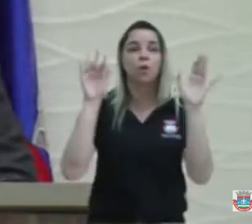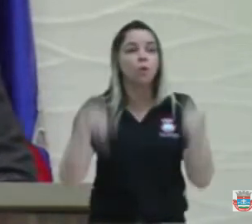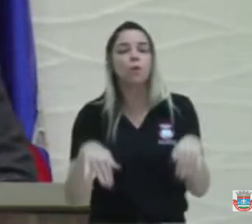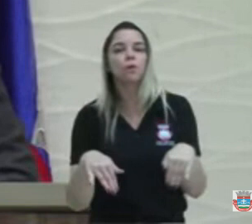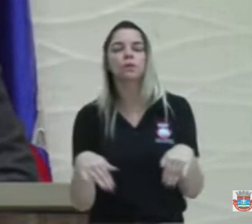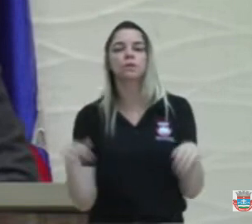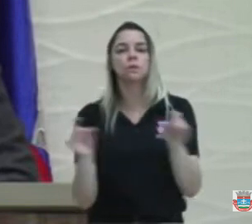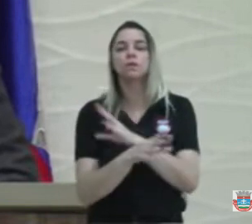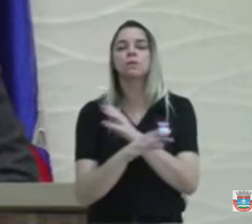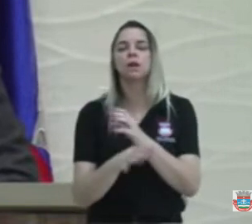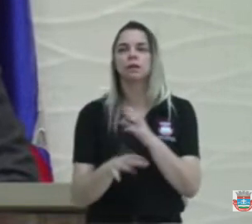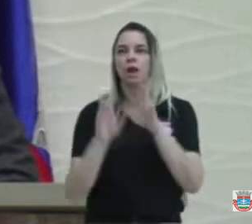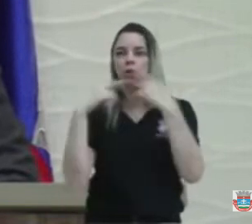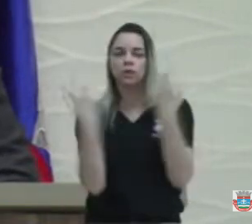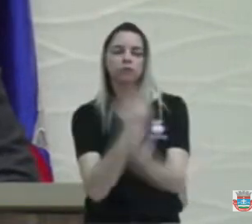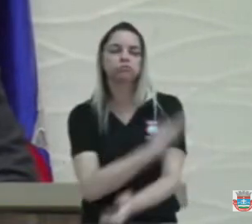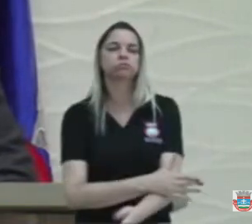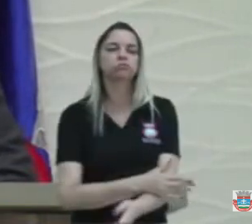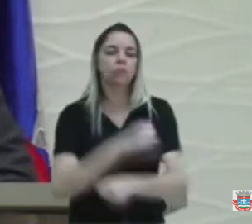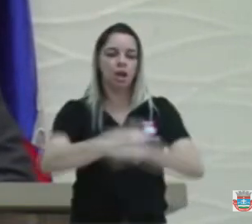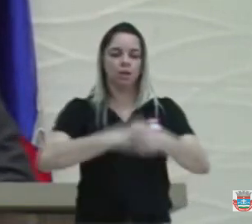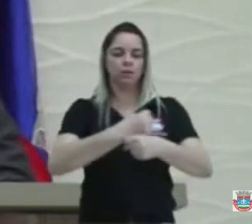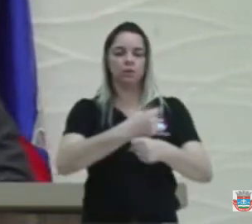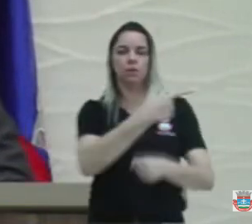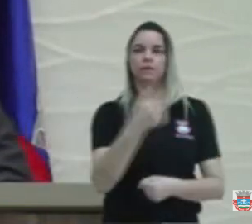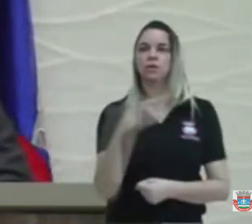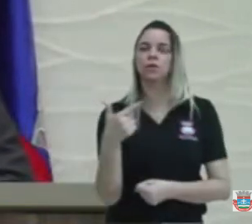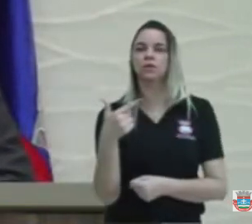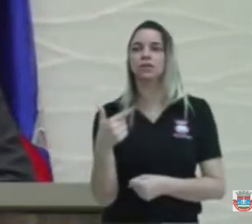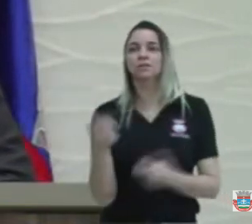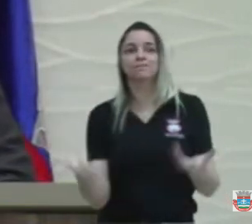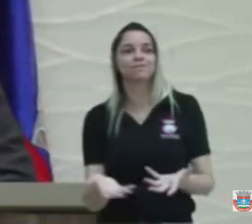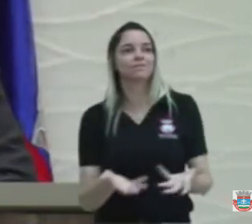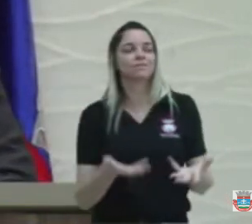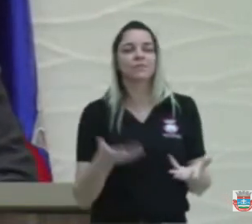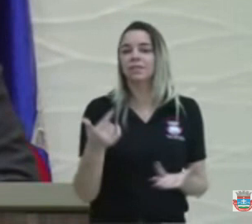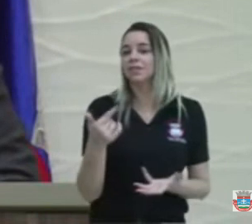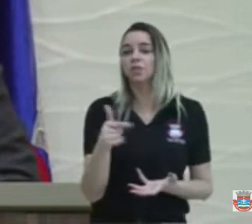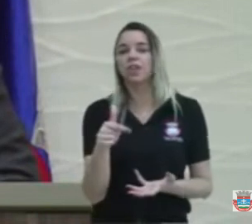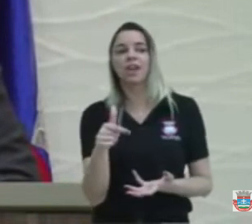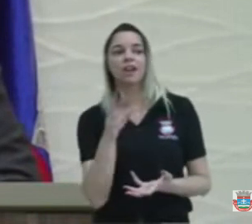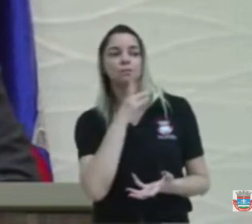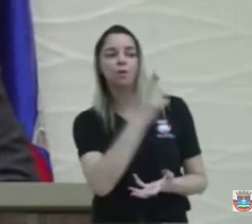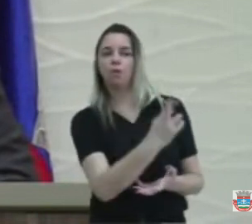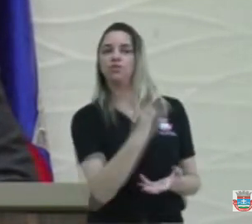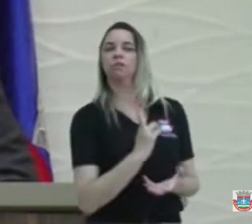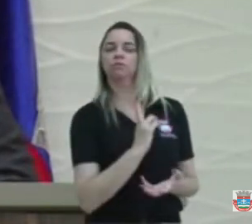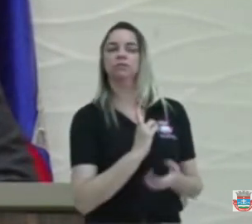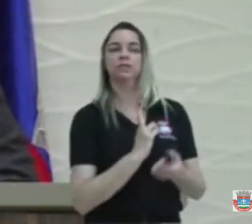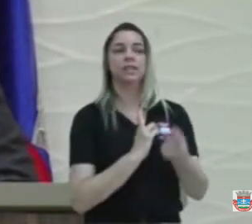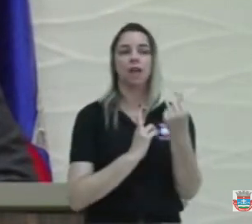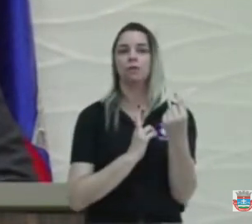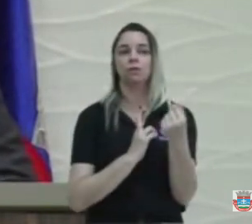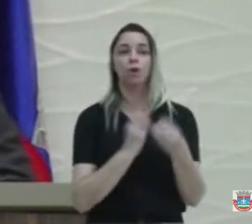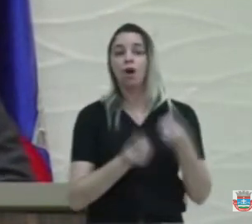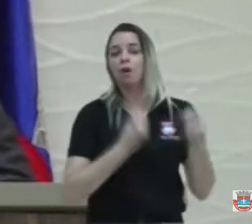do nosso período legislativo de 2022 e não obtivemos nenhuma resposta sobre esse dinheiro, como foi